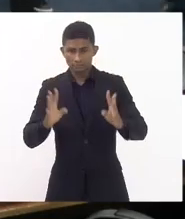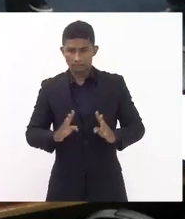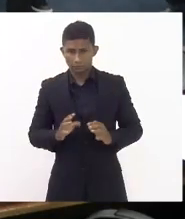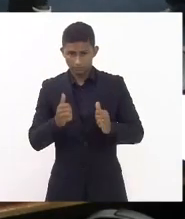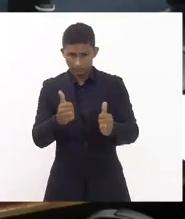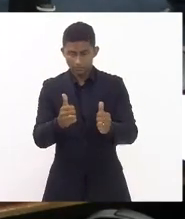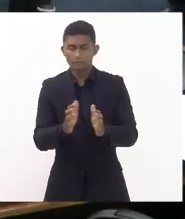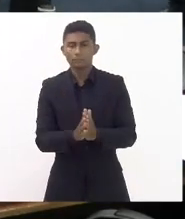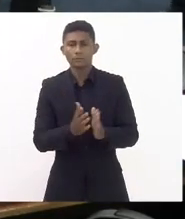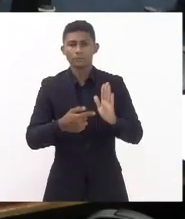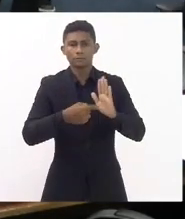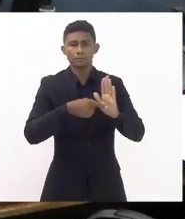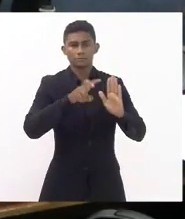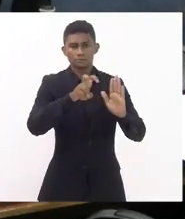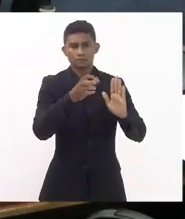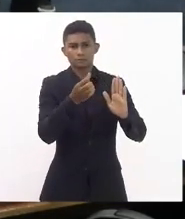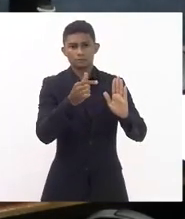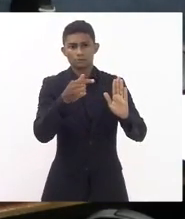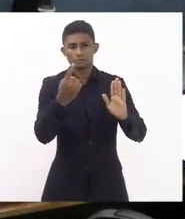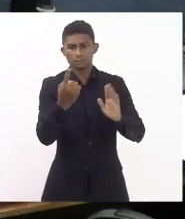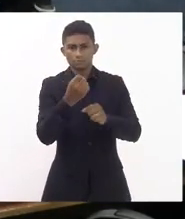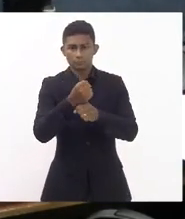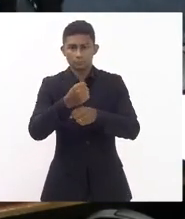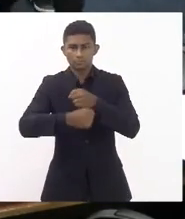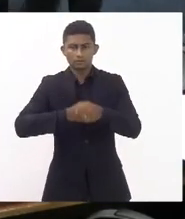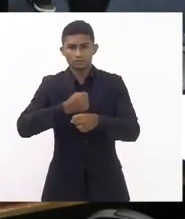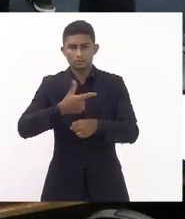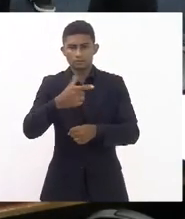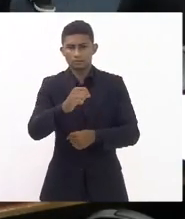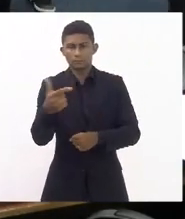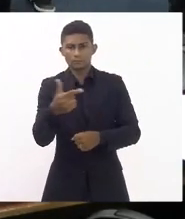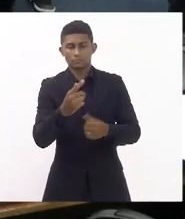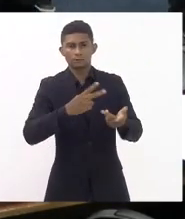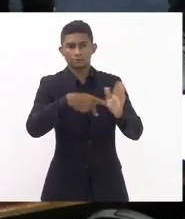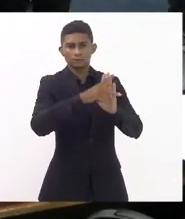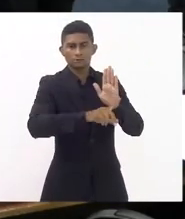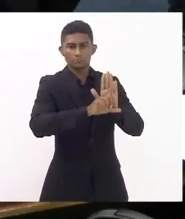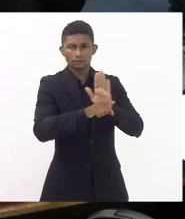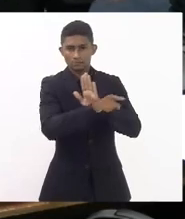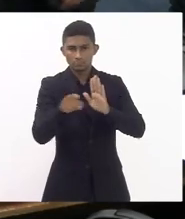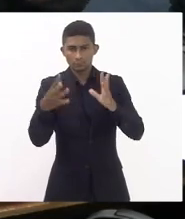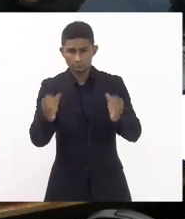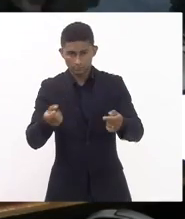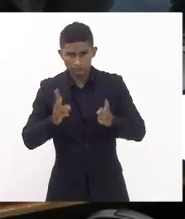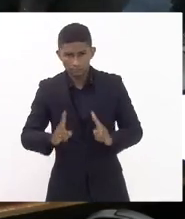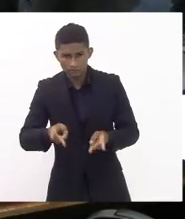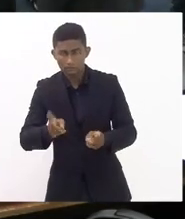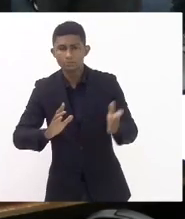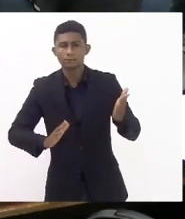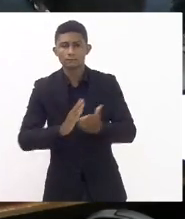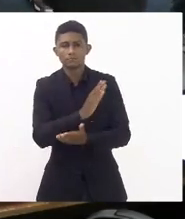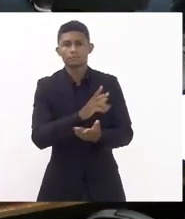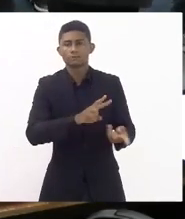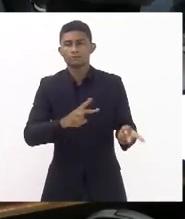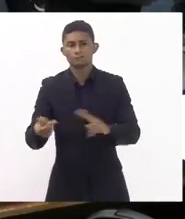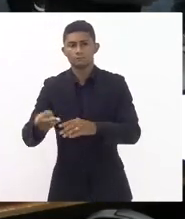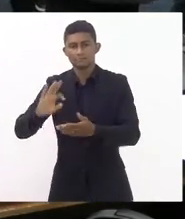ao 5671 de 22, projeto de lei, os senhores que aprovam, permaneçam como estão. Aprovado, vai